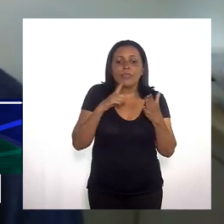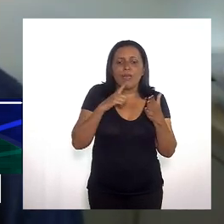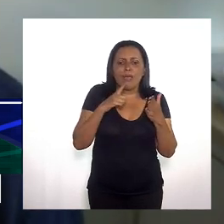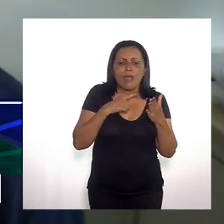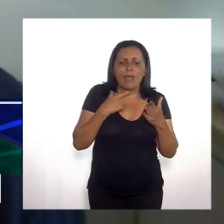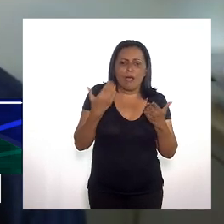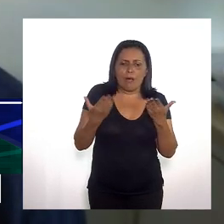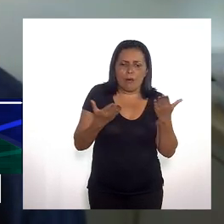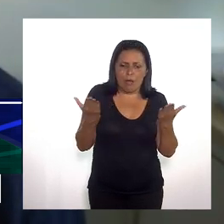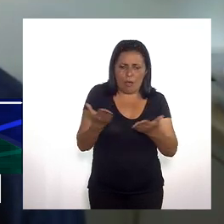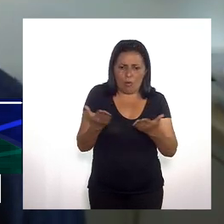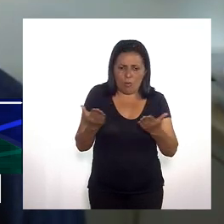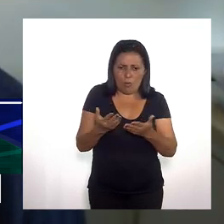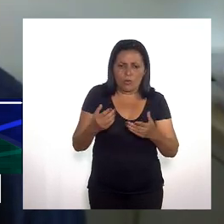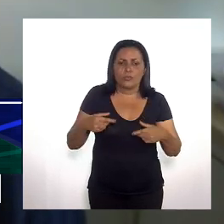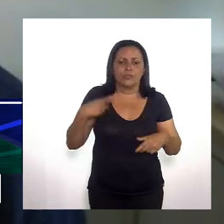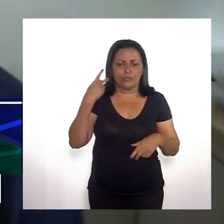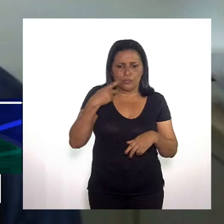parlamentares